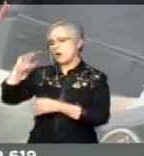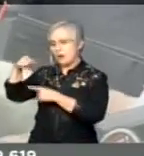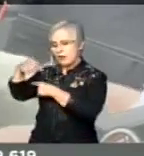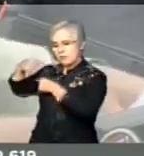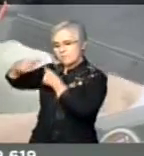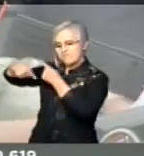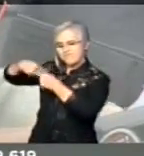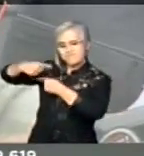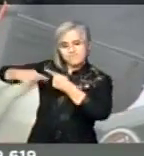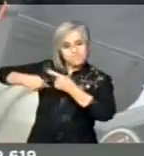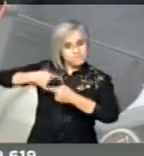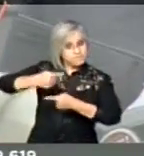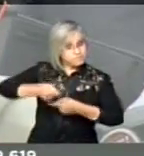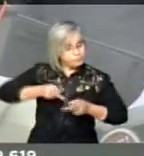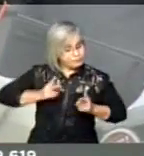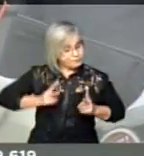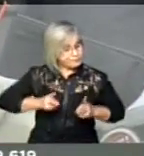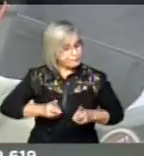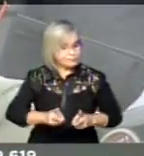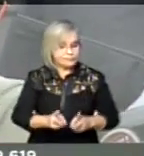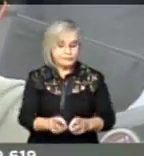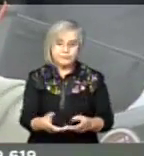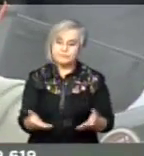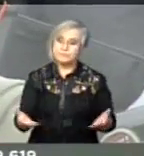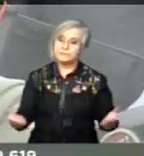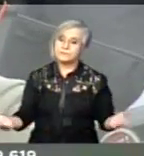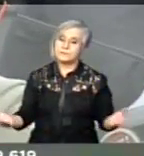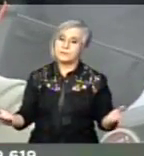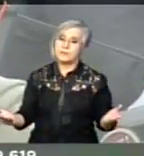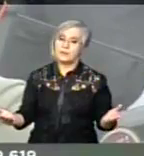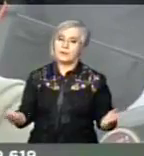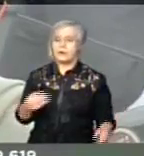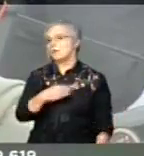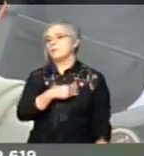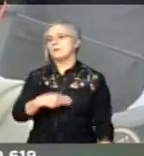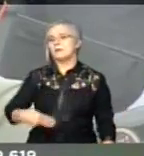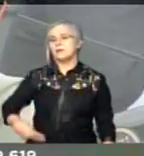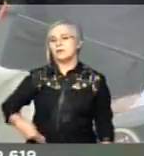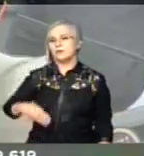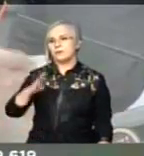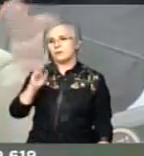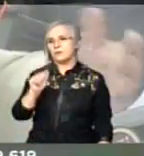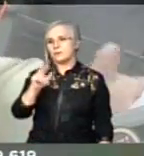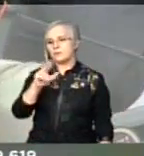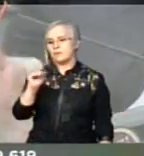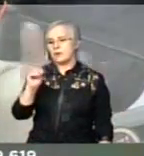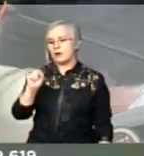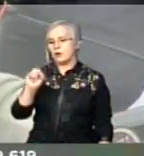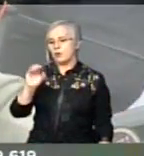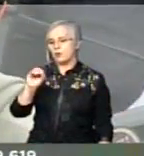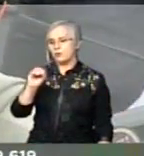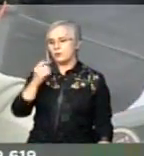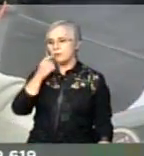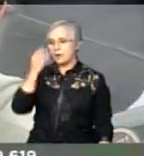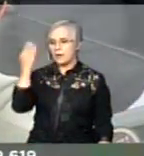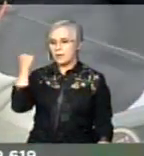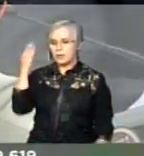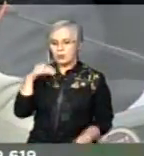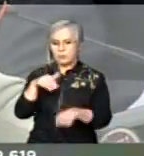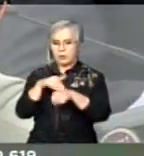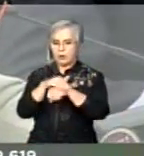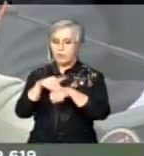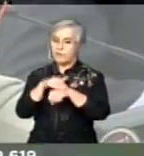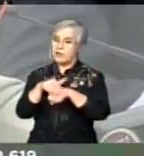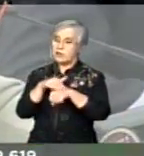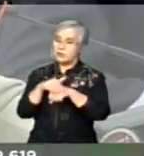Luiz Roberto Barroso. Sua Excelência, recentemente, numa conversa franca, de bom professor